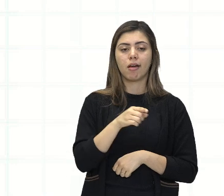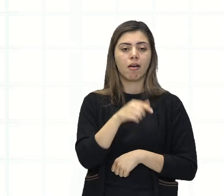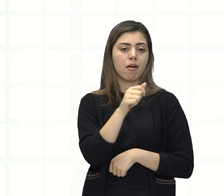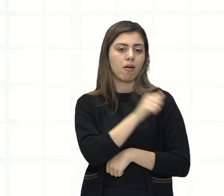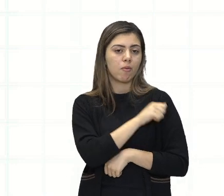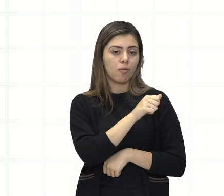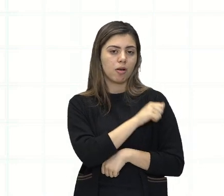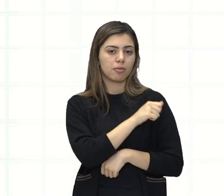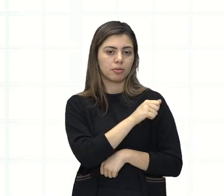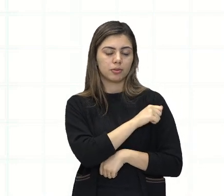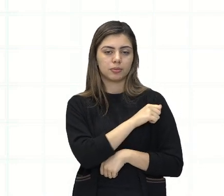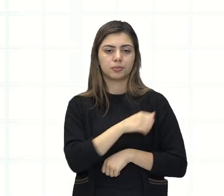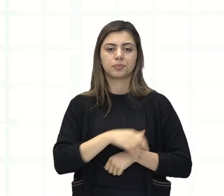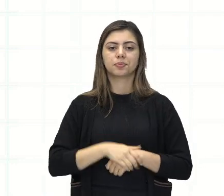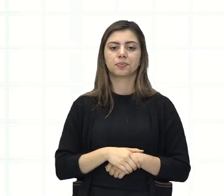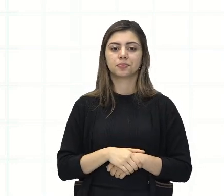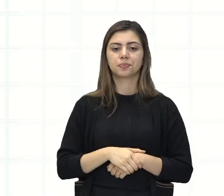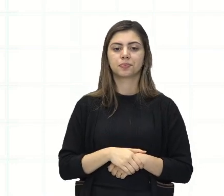aluno